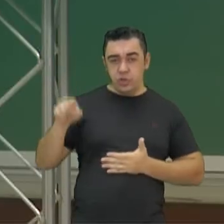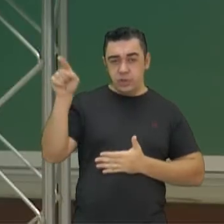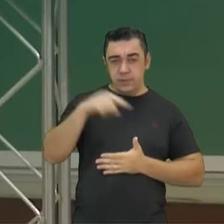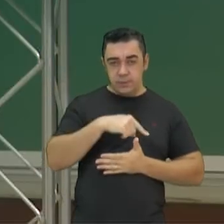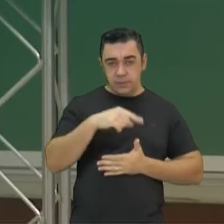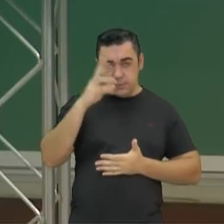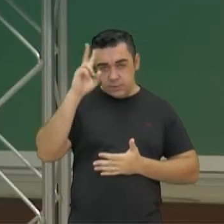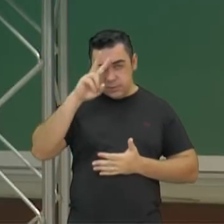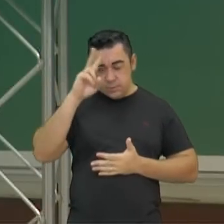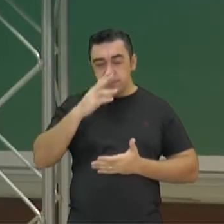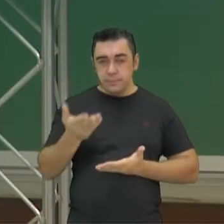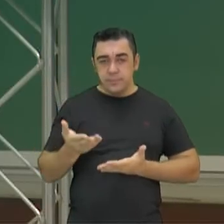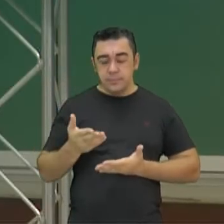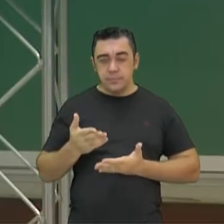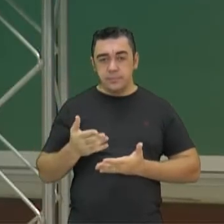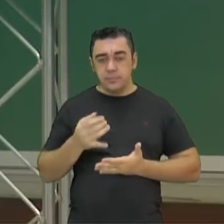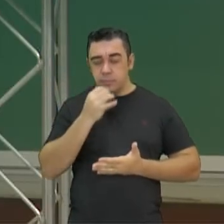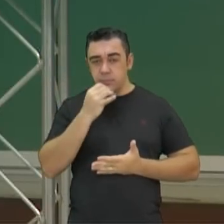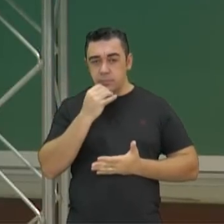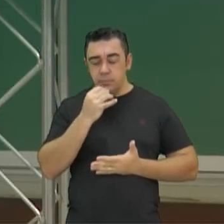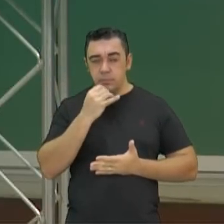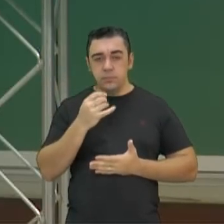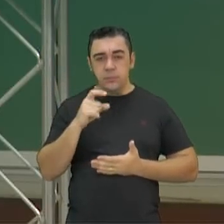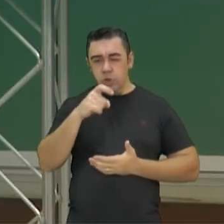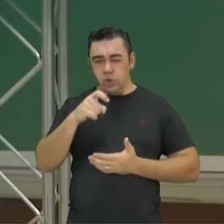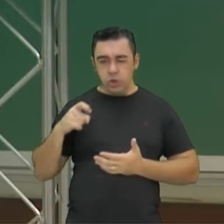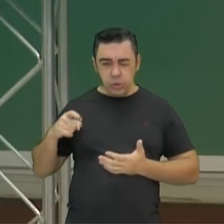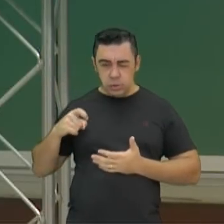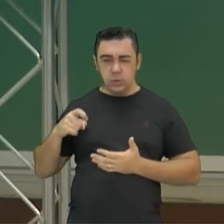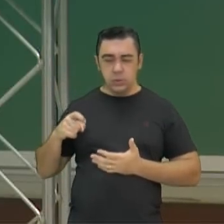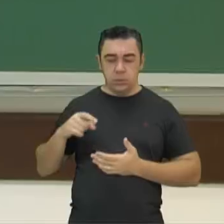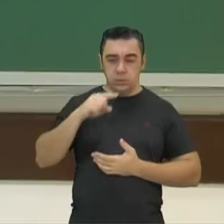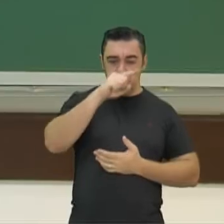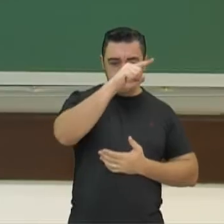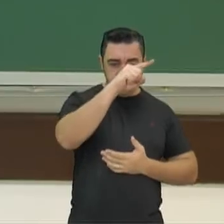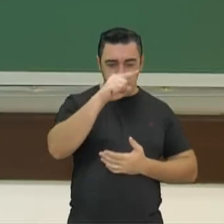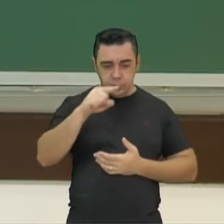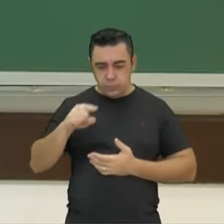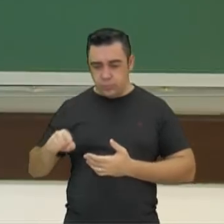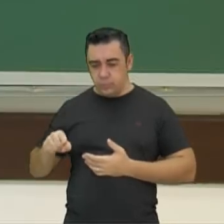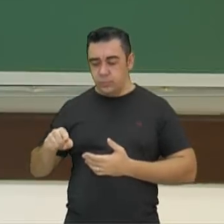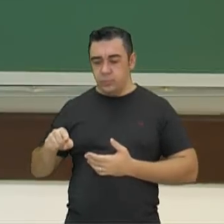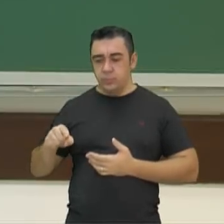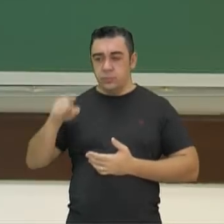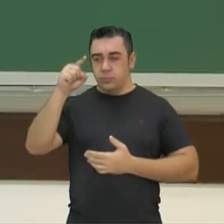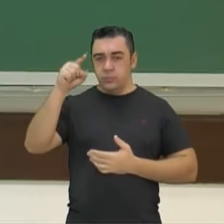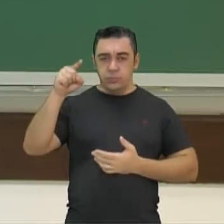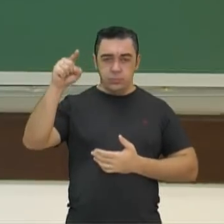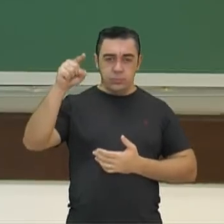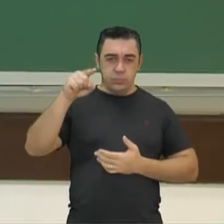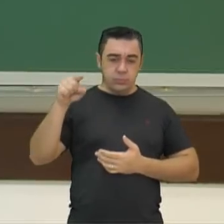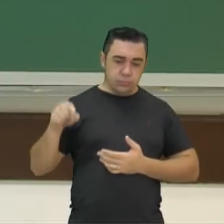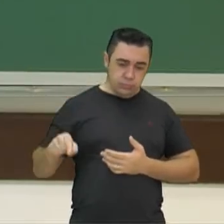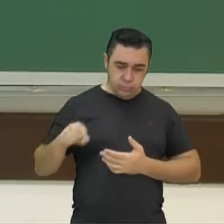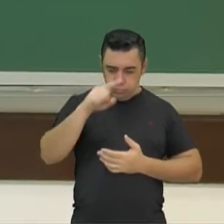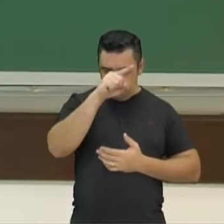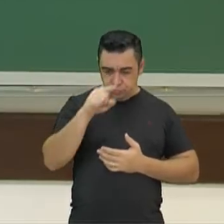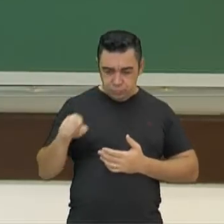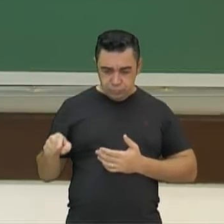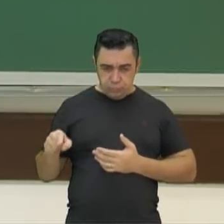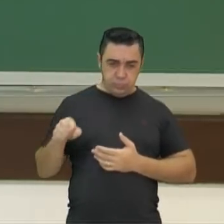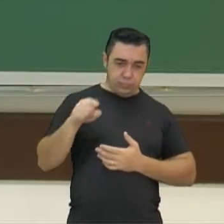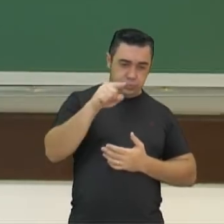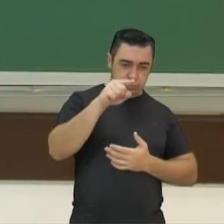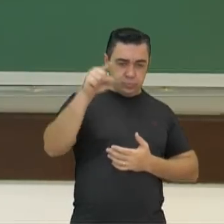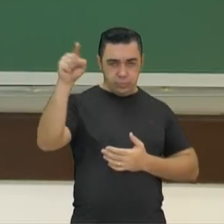X. Se ele estiver mais para baixo do tabuleiro, um X menor, né? No caso, uma ponta menor, uma diagonal menor e a outra vai ser maior, mas é sempre um